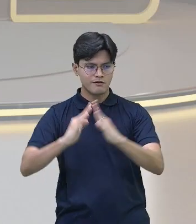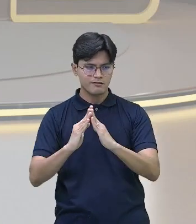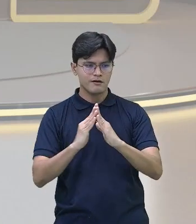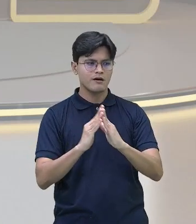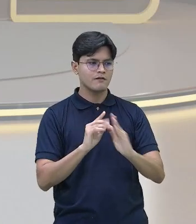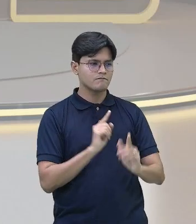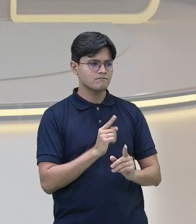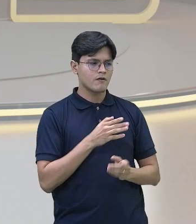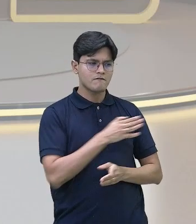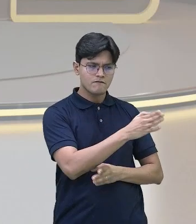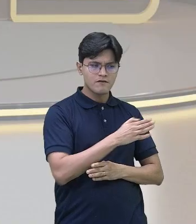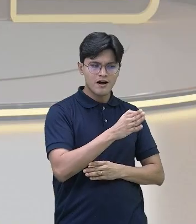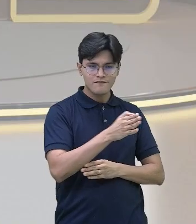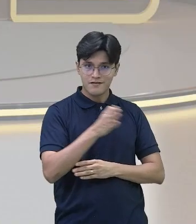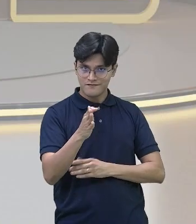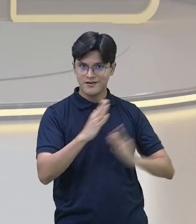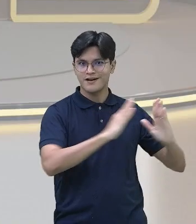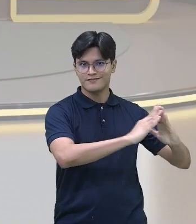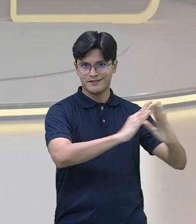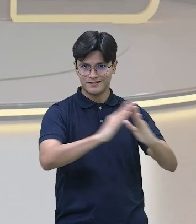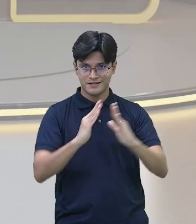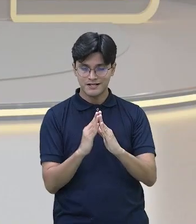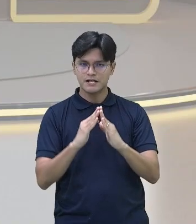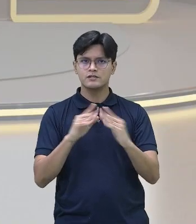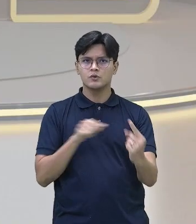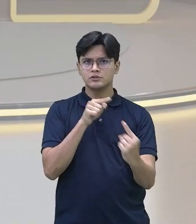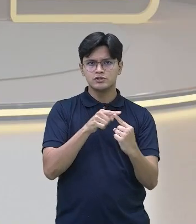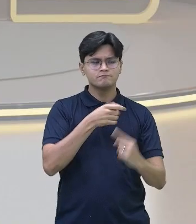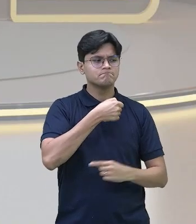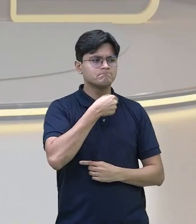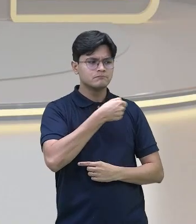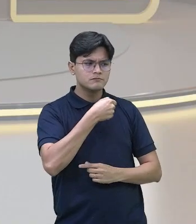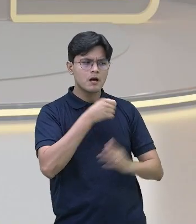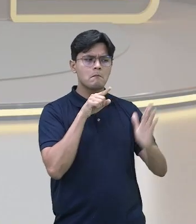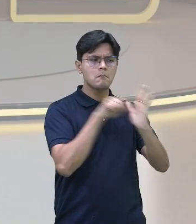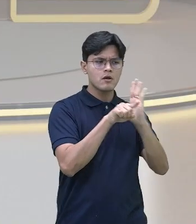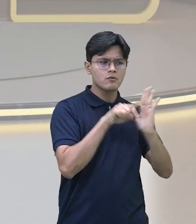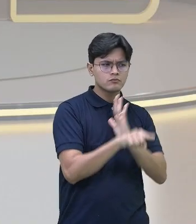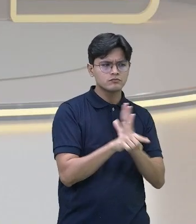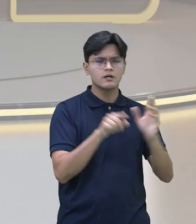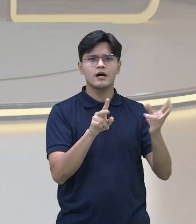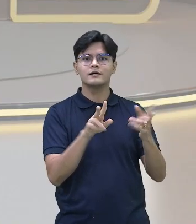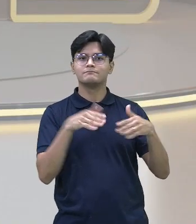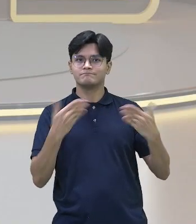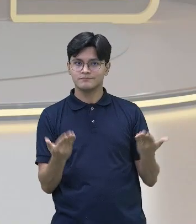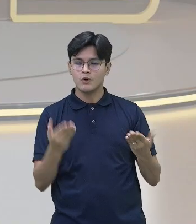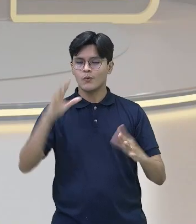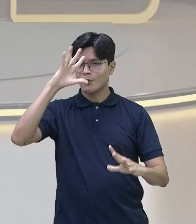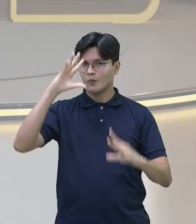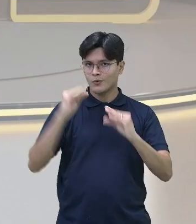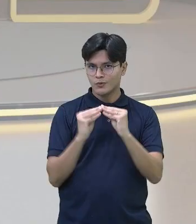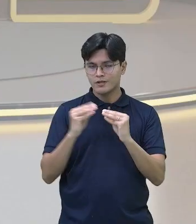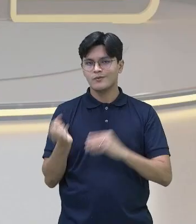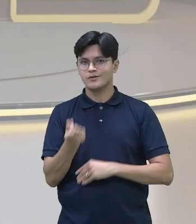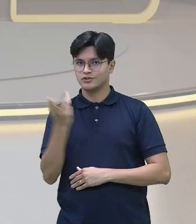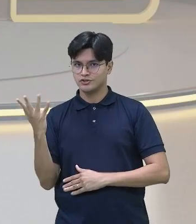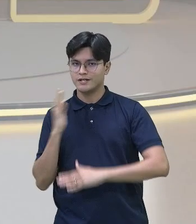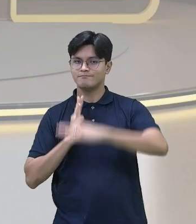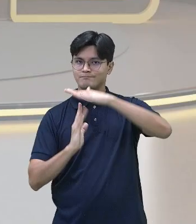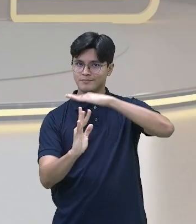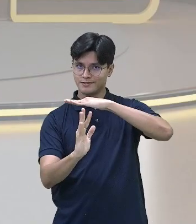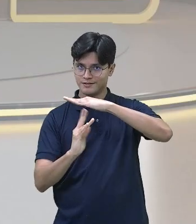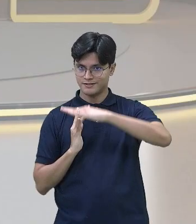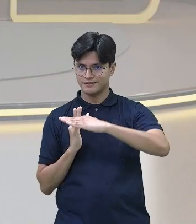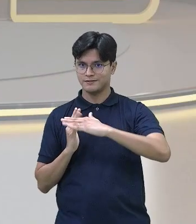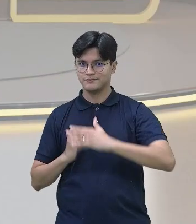que tendência central, a gente tem como exemplo a média e a mediana, que são elementos dentro da estatística. E